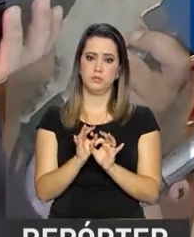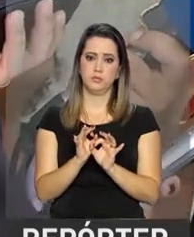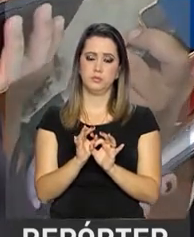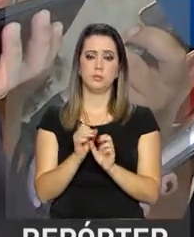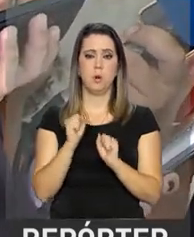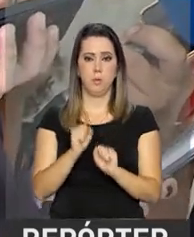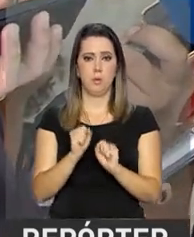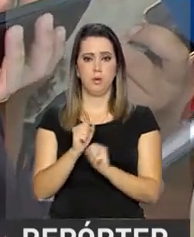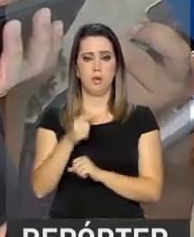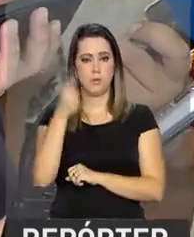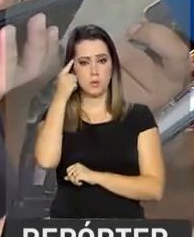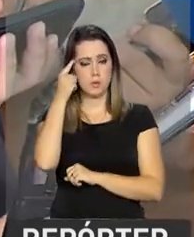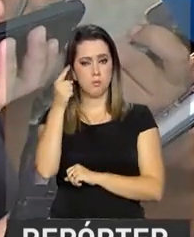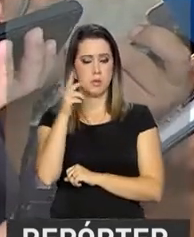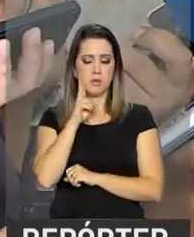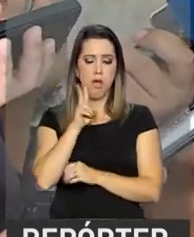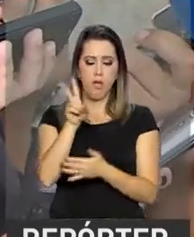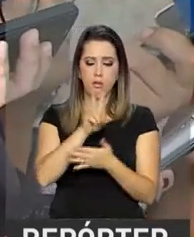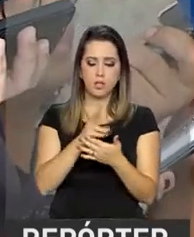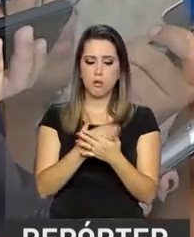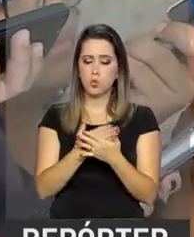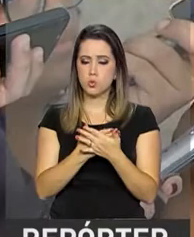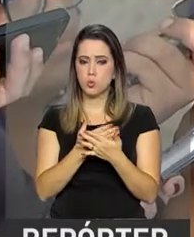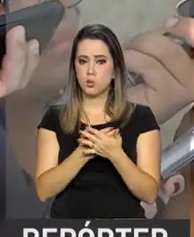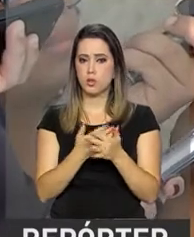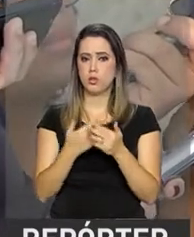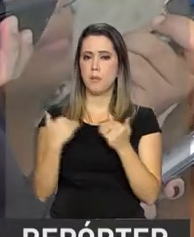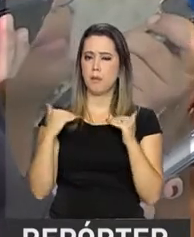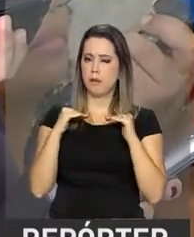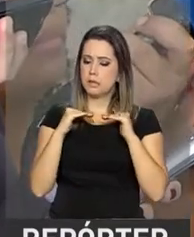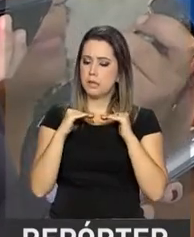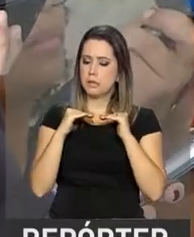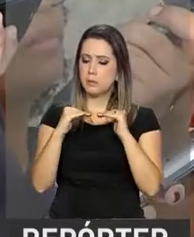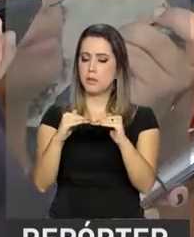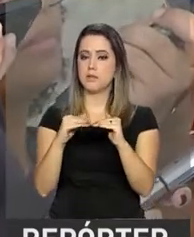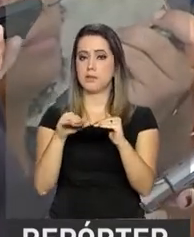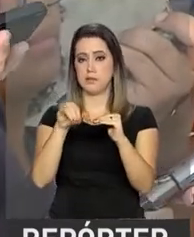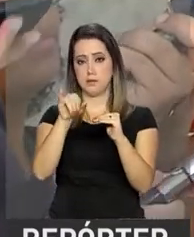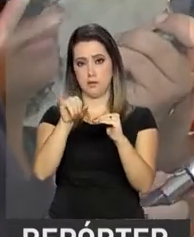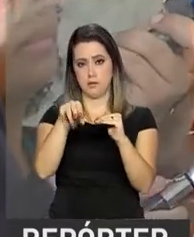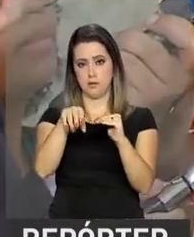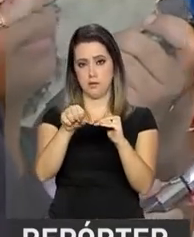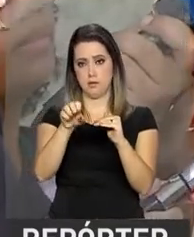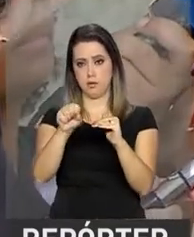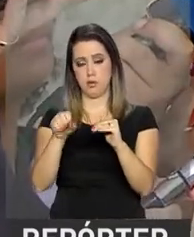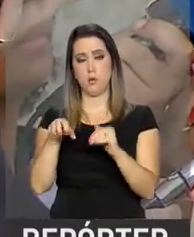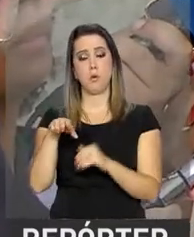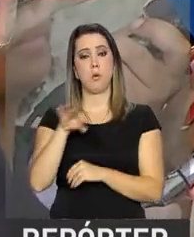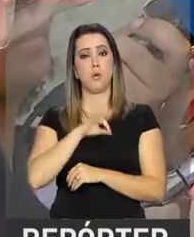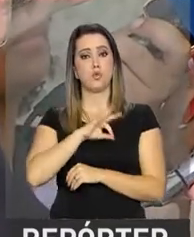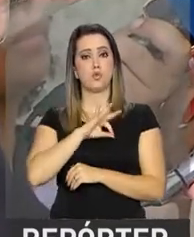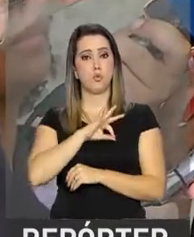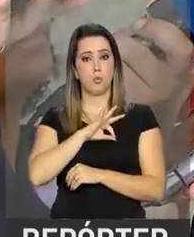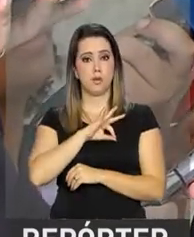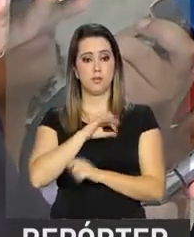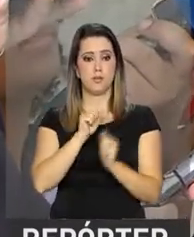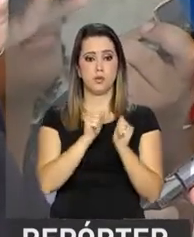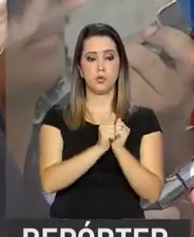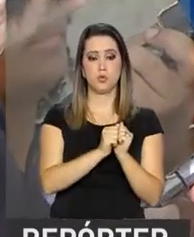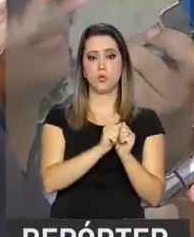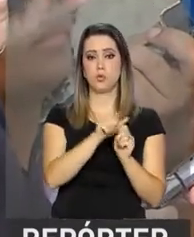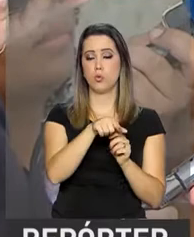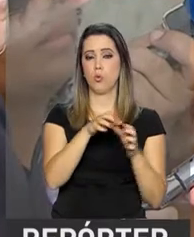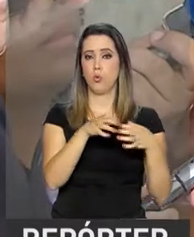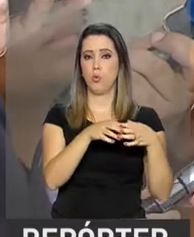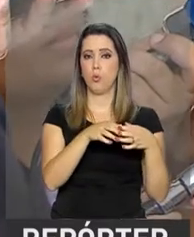Podemos analisar a equiparação em termos previdenciários de policiais e agentes penitenciários.